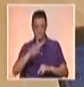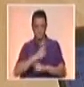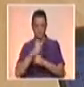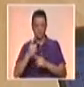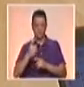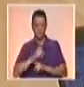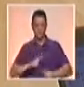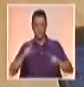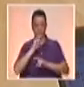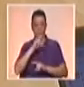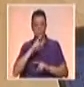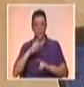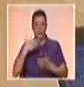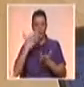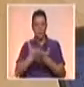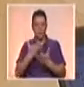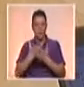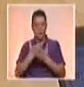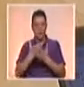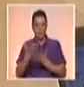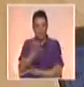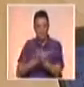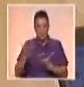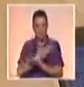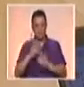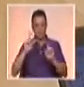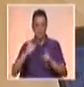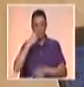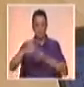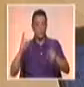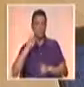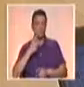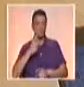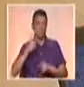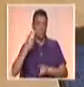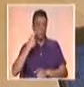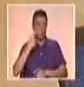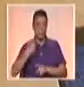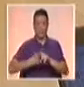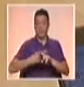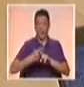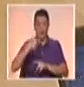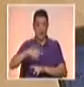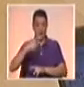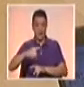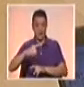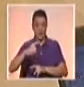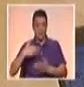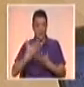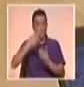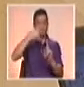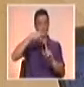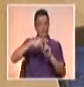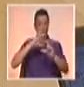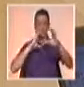de possibilidade de um novo relacionamento com pessoas surdas que eu já conhecia, por exemplo. Não é? Que deve ter sido muito interessante, não é? Sim, e muito compensador depois poder falar